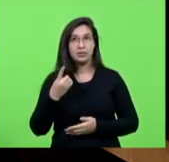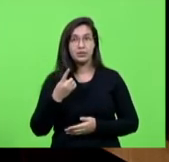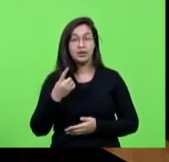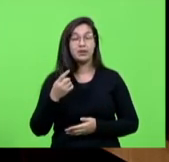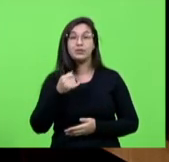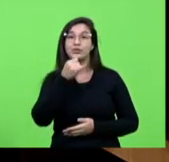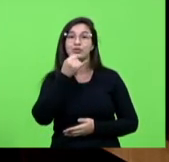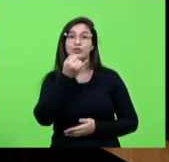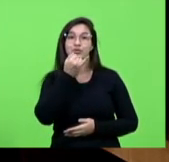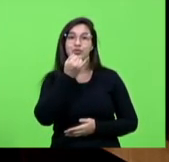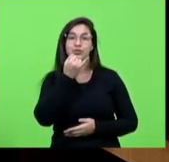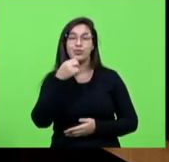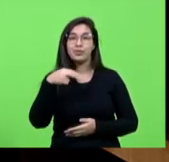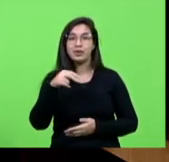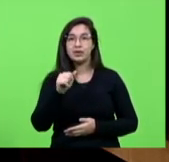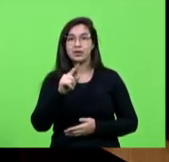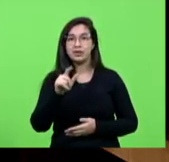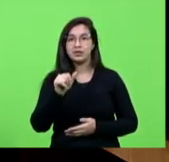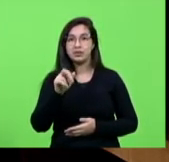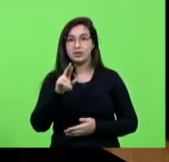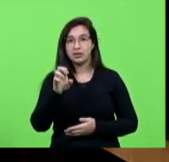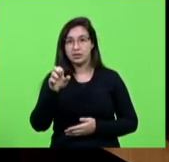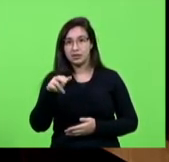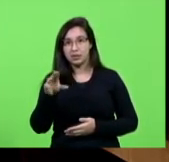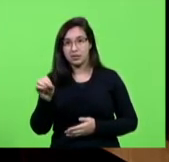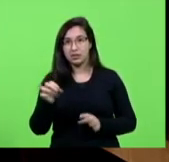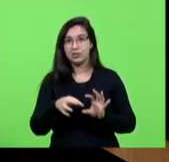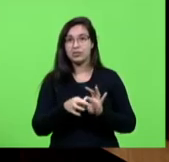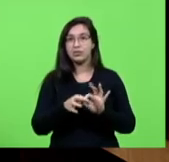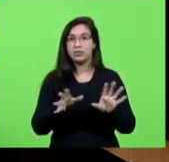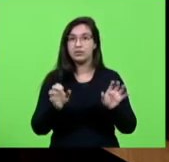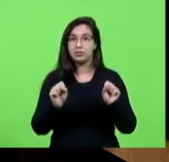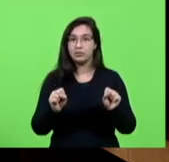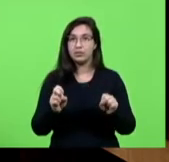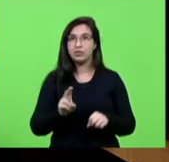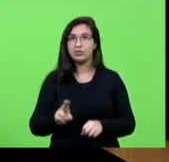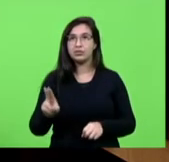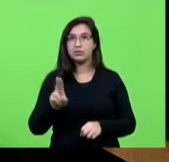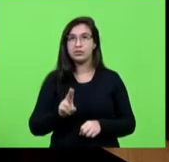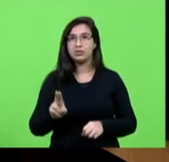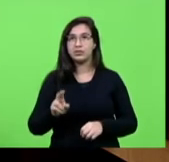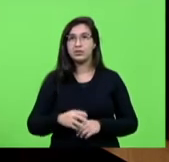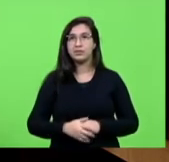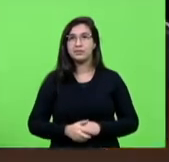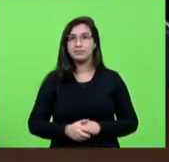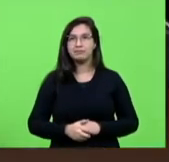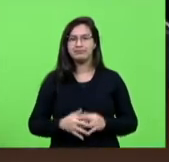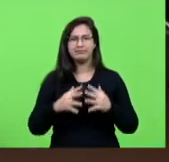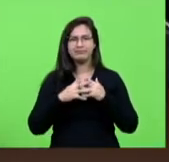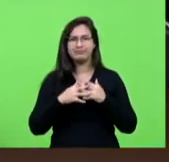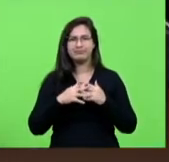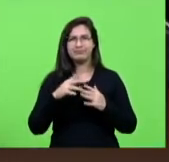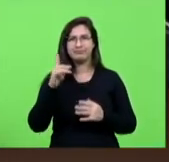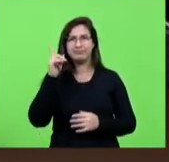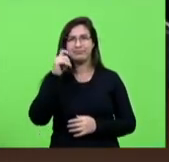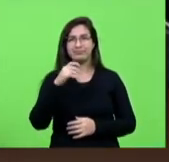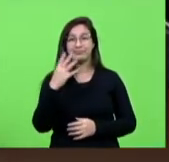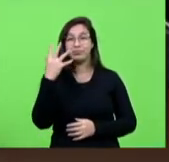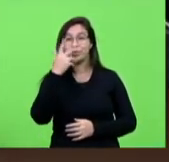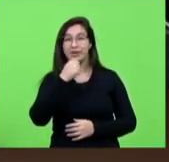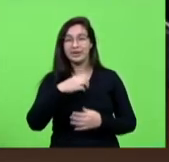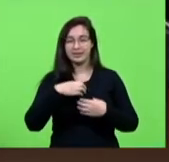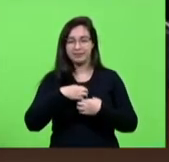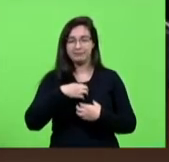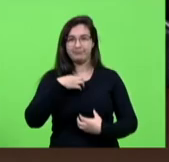Nazareno cedeu o espaço para ele. Então está concedido. Tá bom. Bonita gravata, senhor